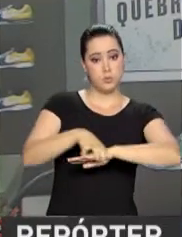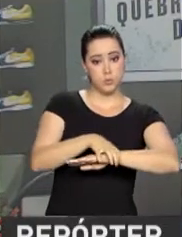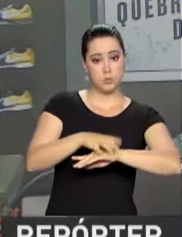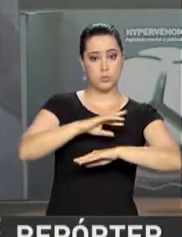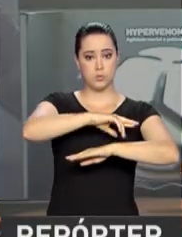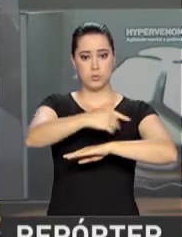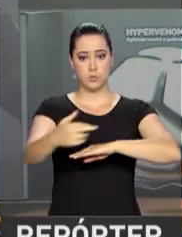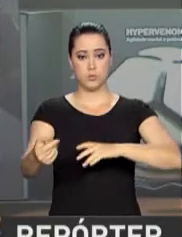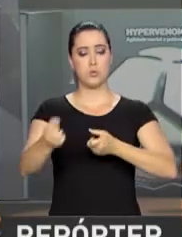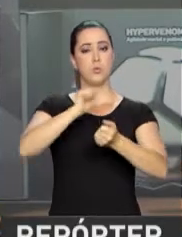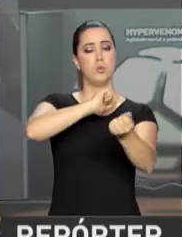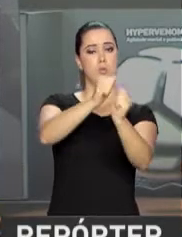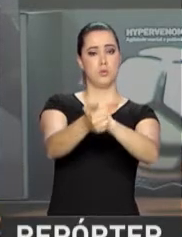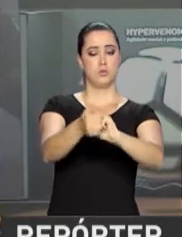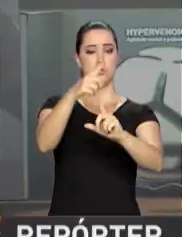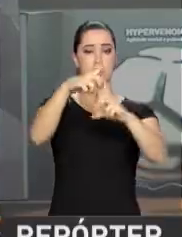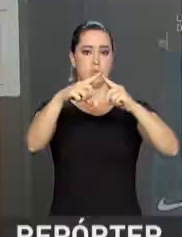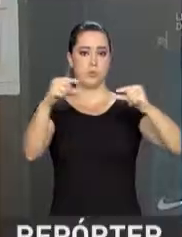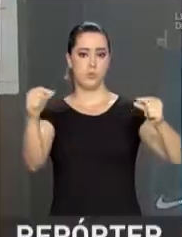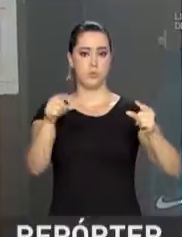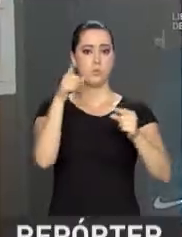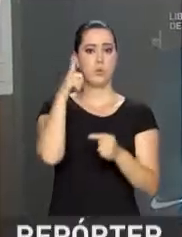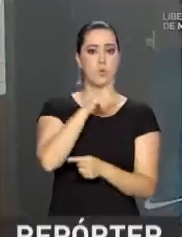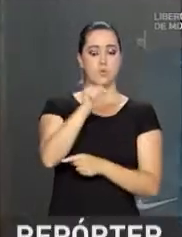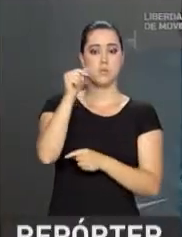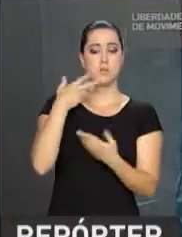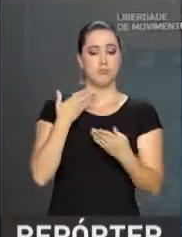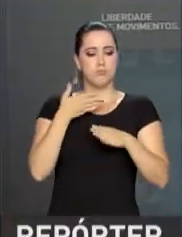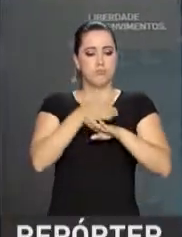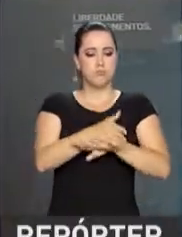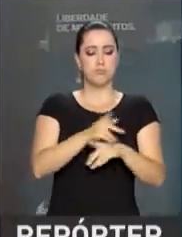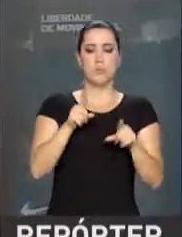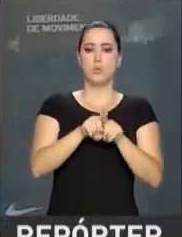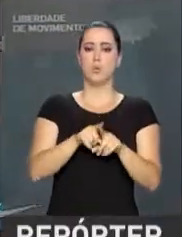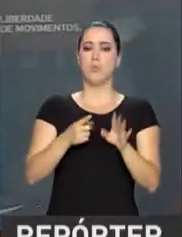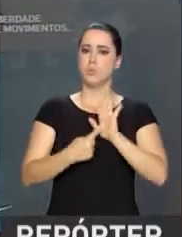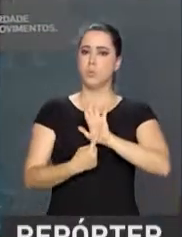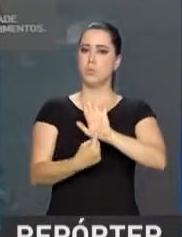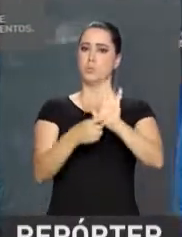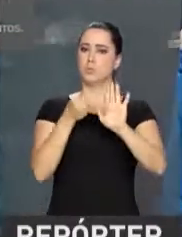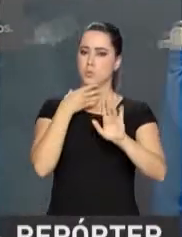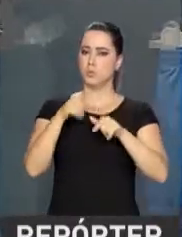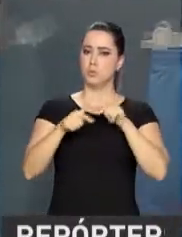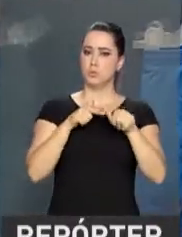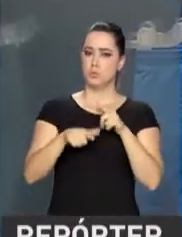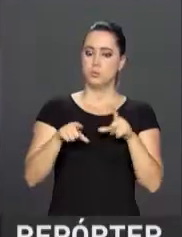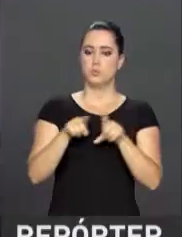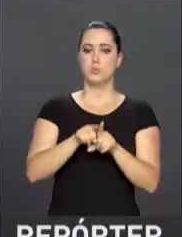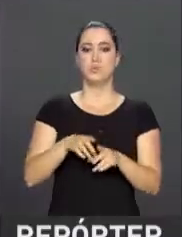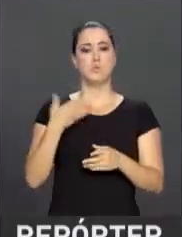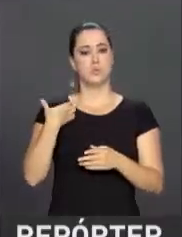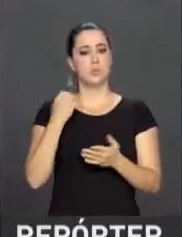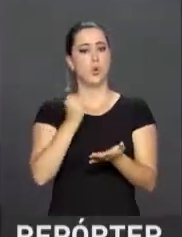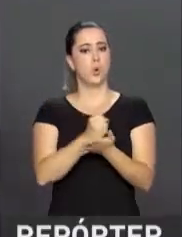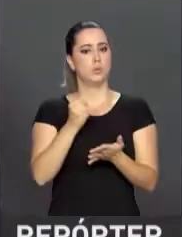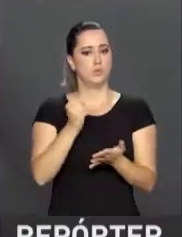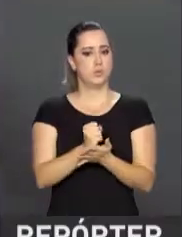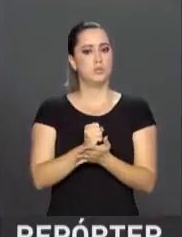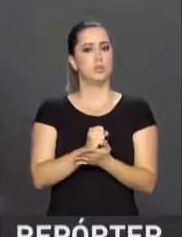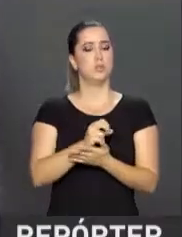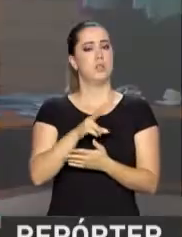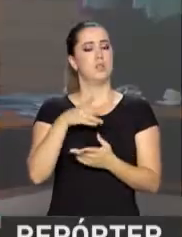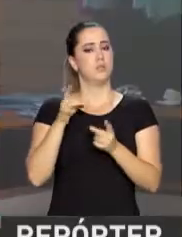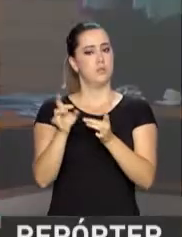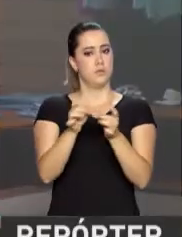artigos esportivos em brasília agarrou a oportunidade mostrou um bom trabalho e acabou contratado como